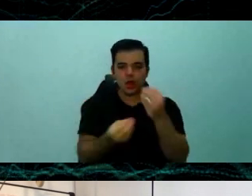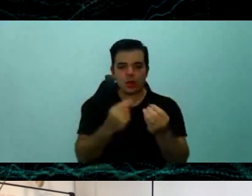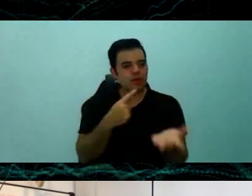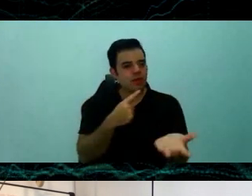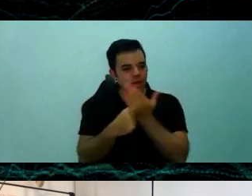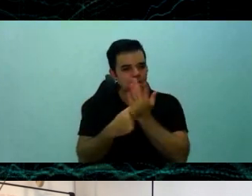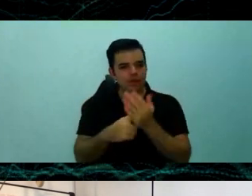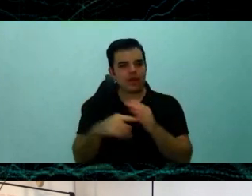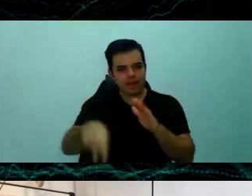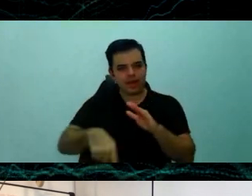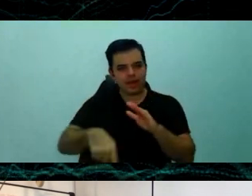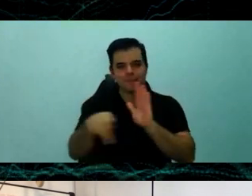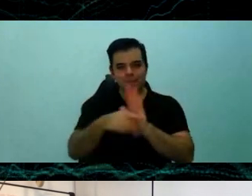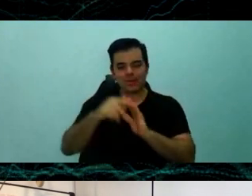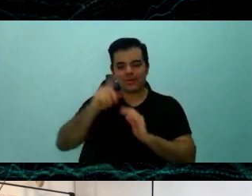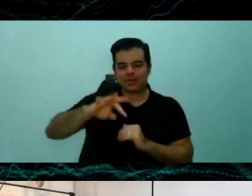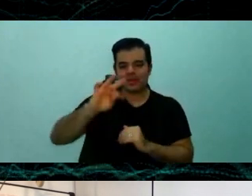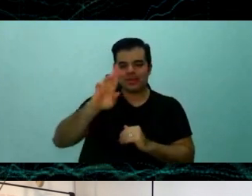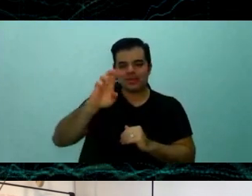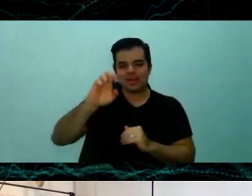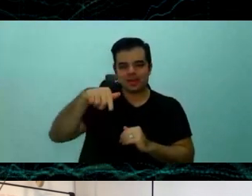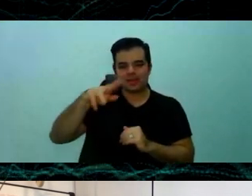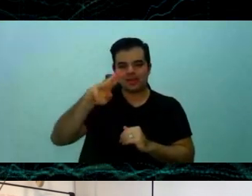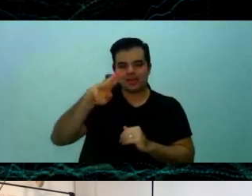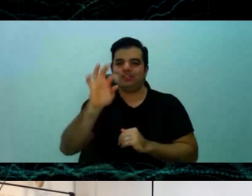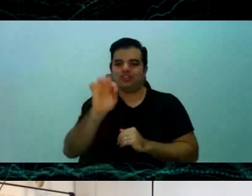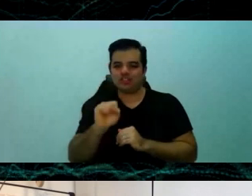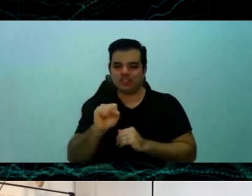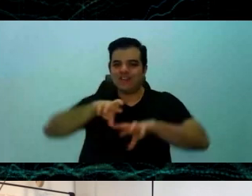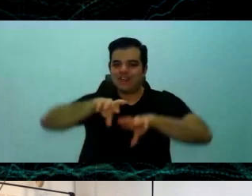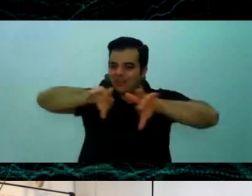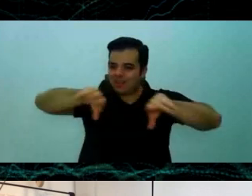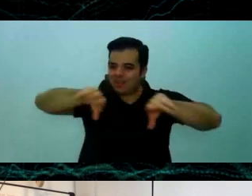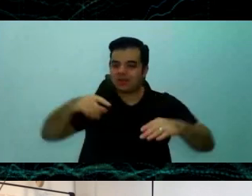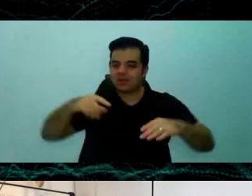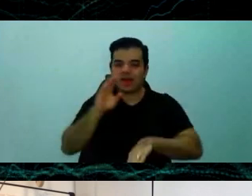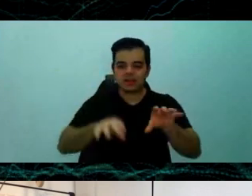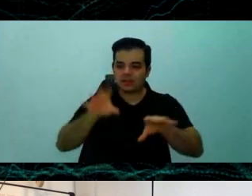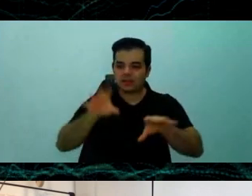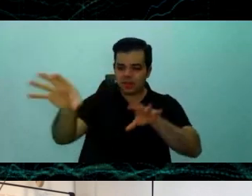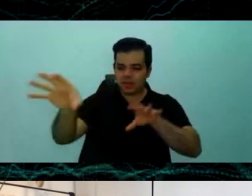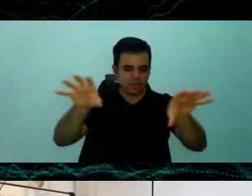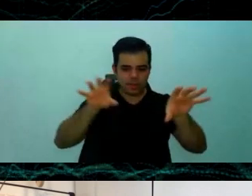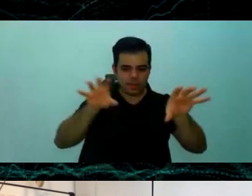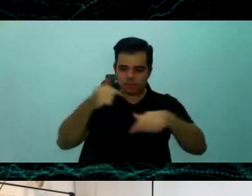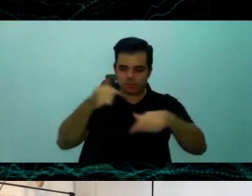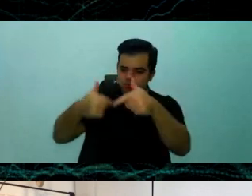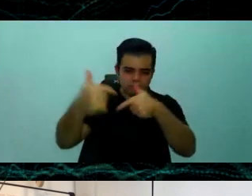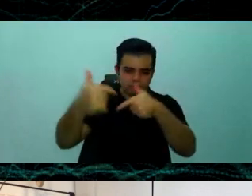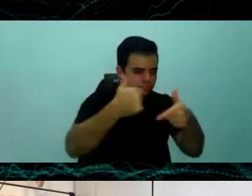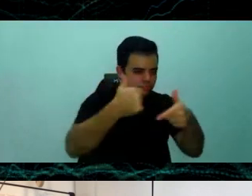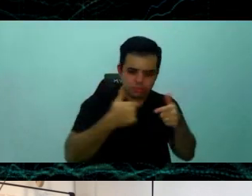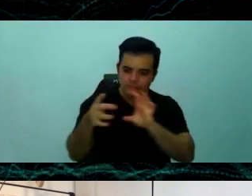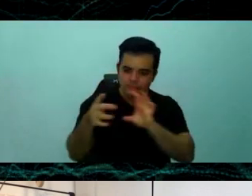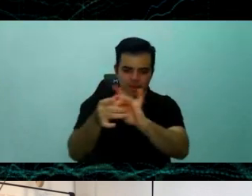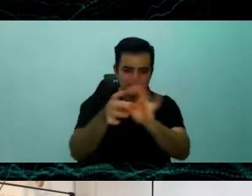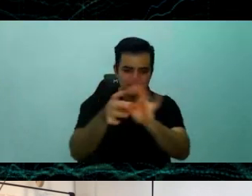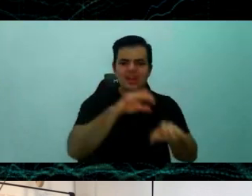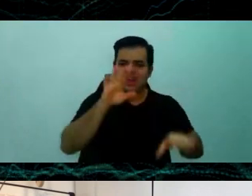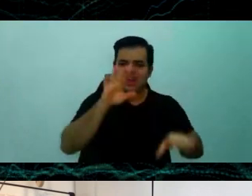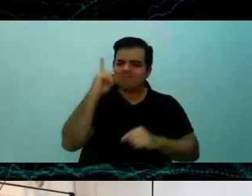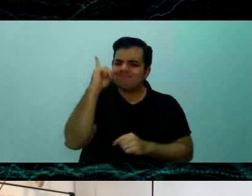Então, e outra coisa também que é bem legal, como você está trabalhando com múltiplos ambientes, às vezes é difícil você colocar